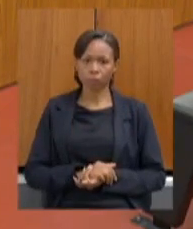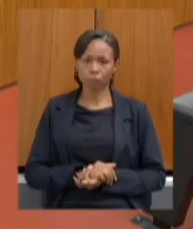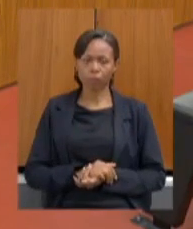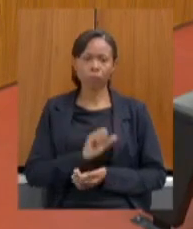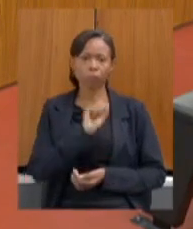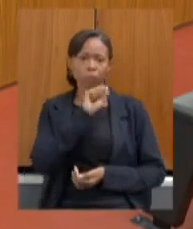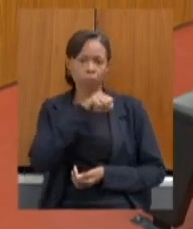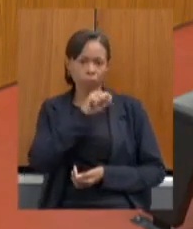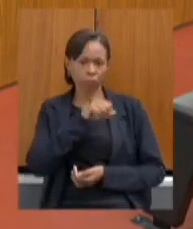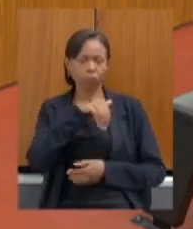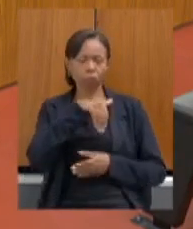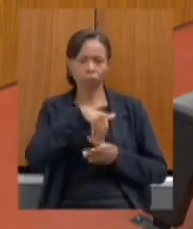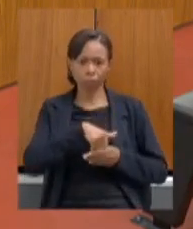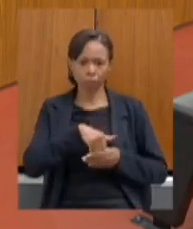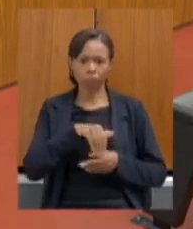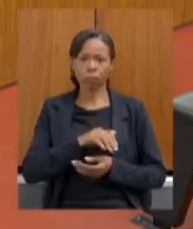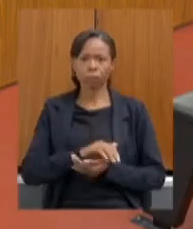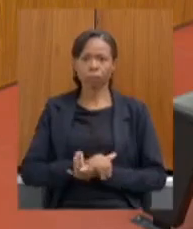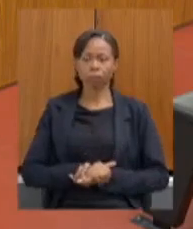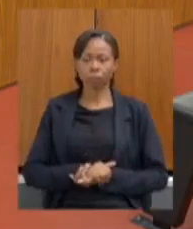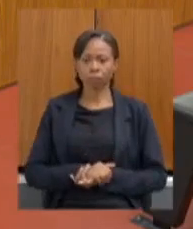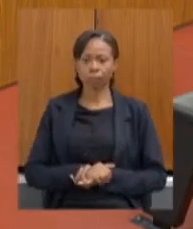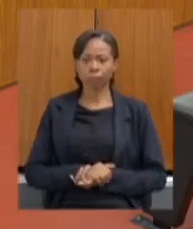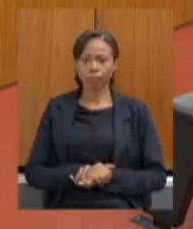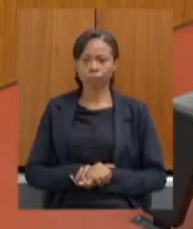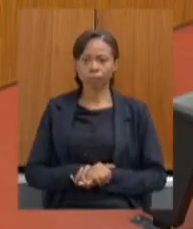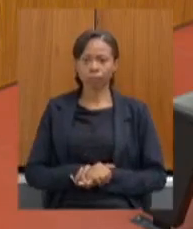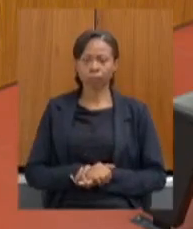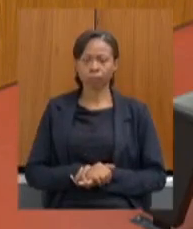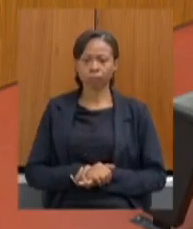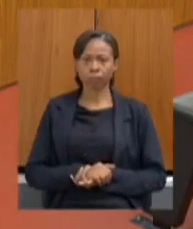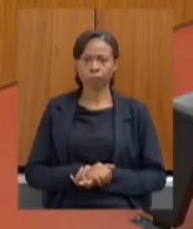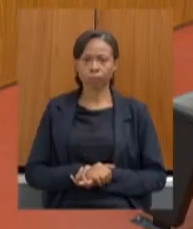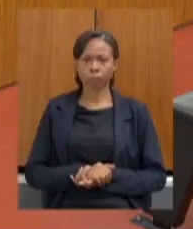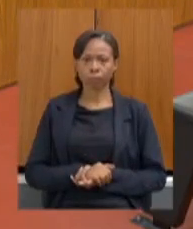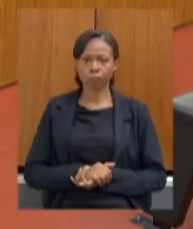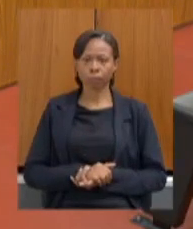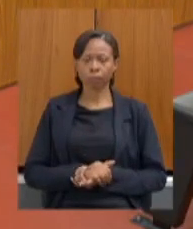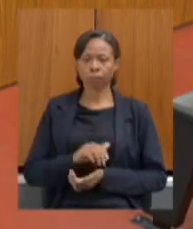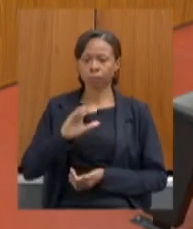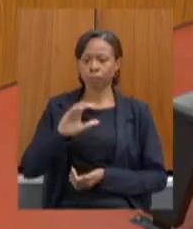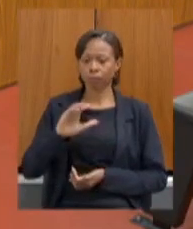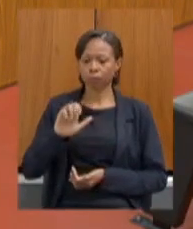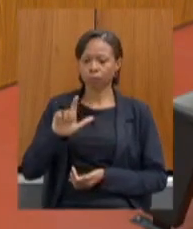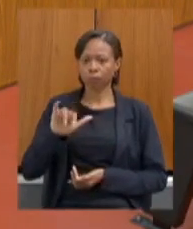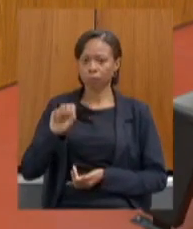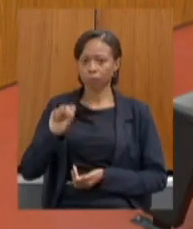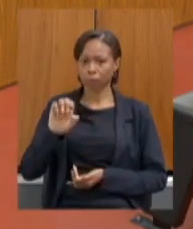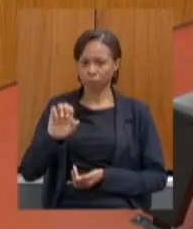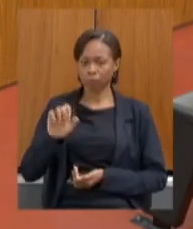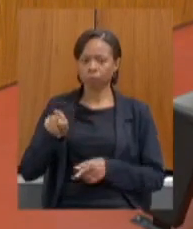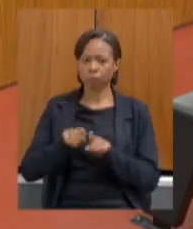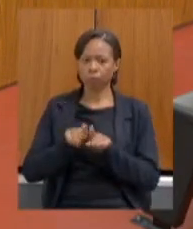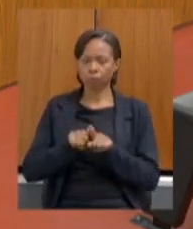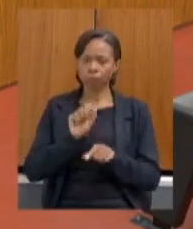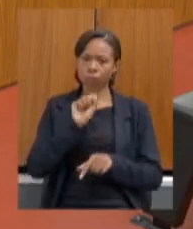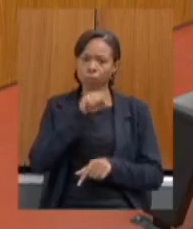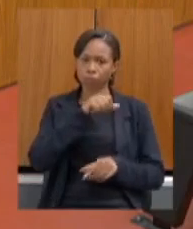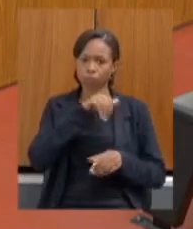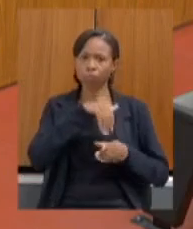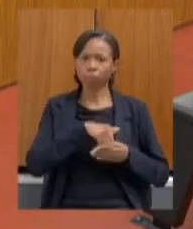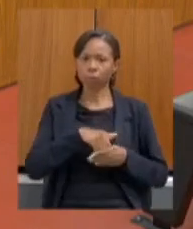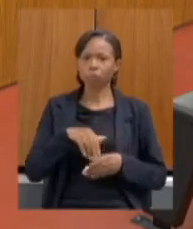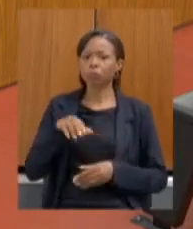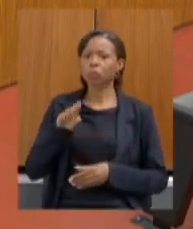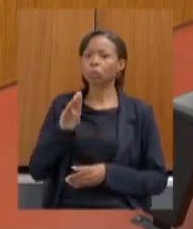Voto sim, senhora presidente. A presidente deputada Celise Laviola também vota sim. Como voto o deputado Bruno